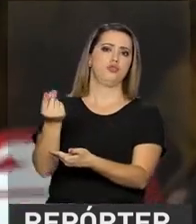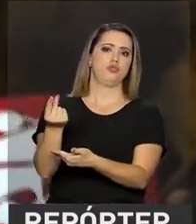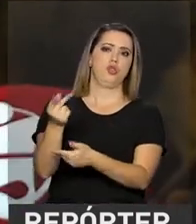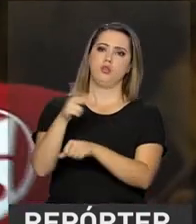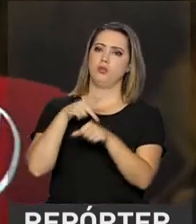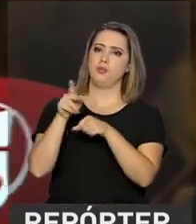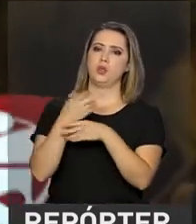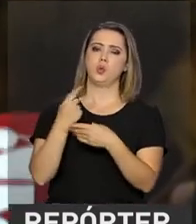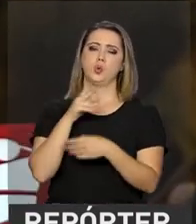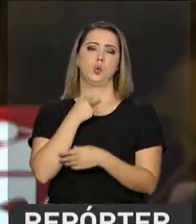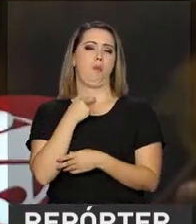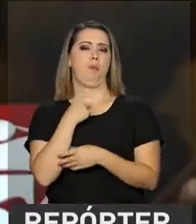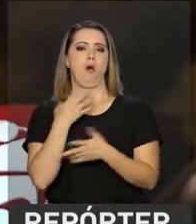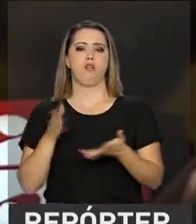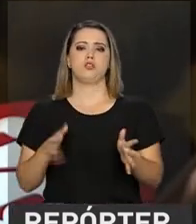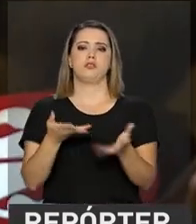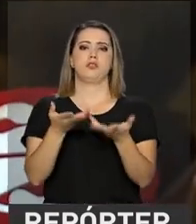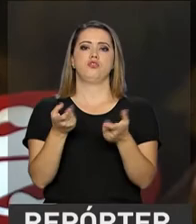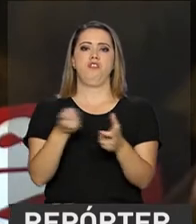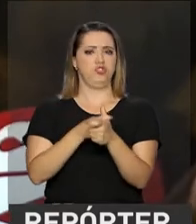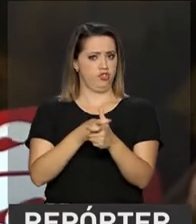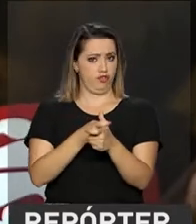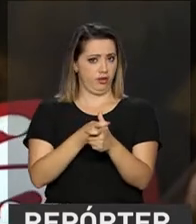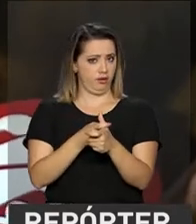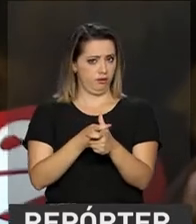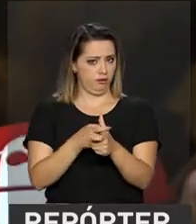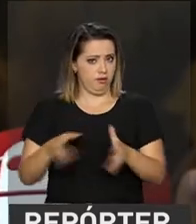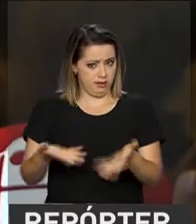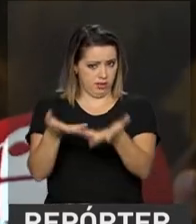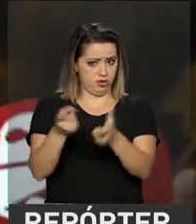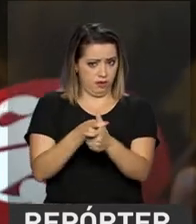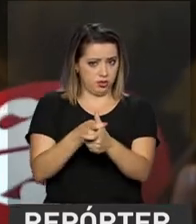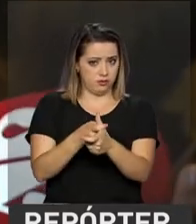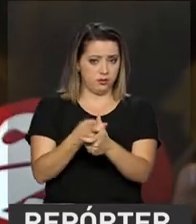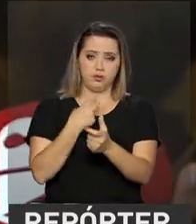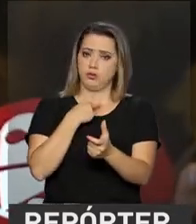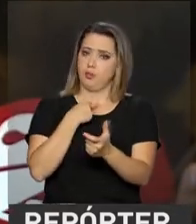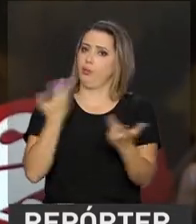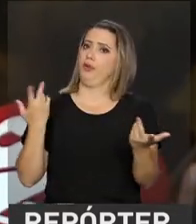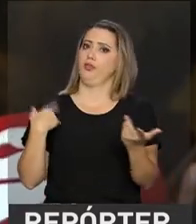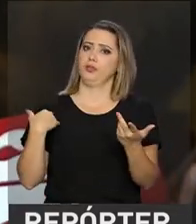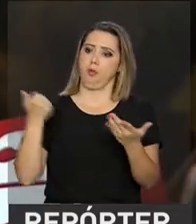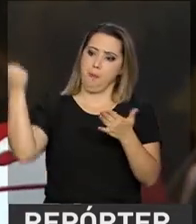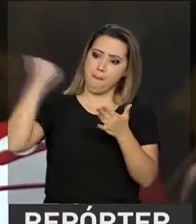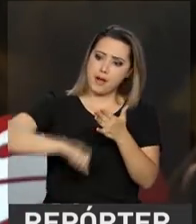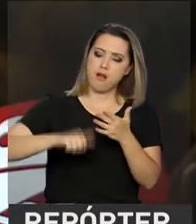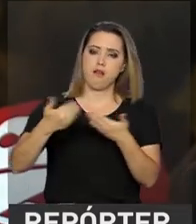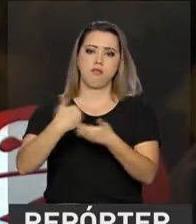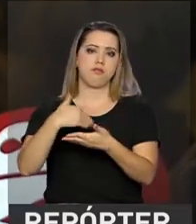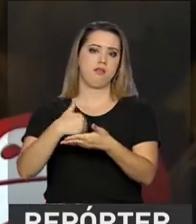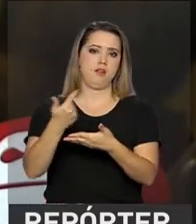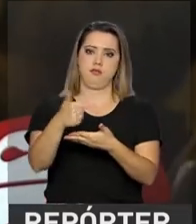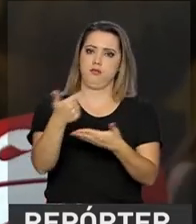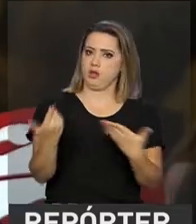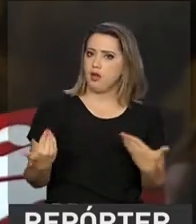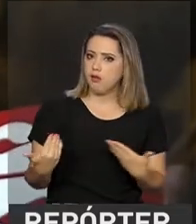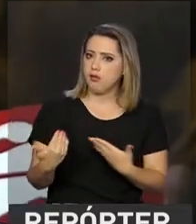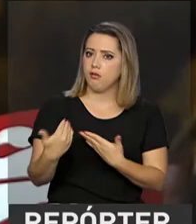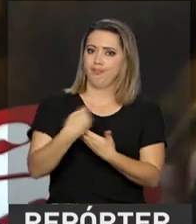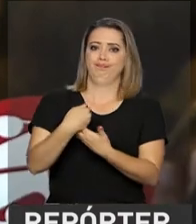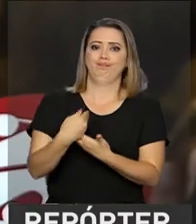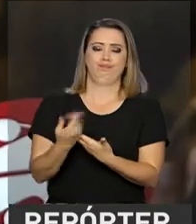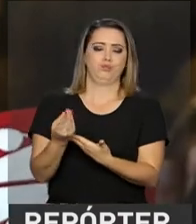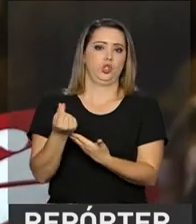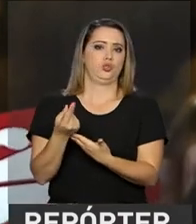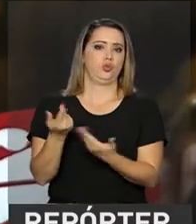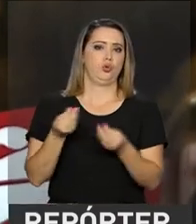pode incentivar as empresas a deixarem de pagar imposto, porque senão o nosso desequilíbrio fiscal vai se estabelecer no país e